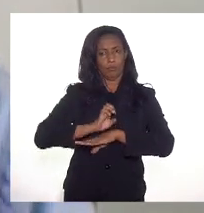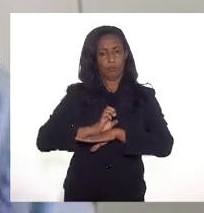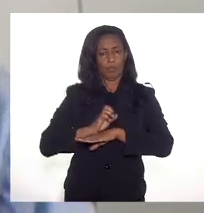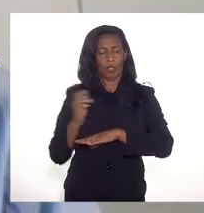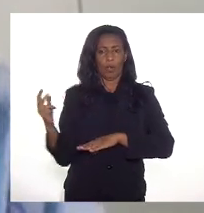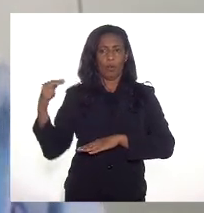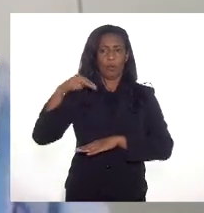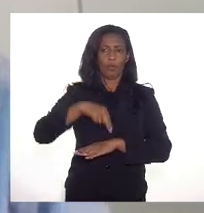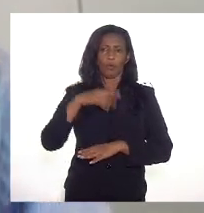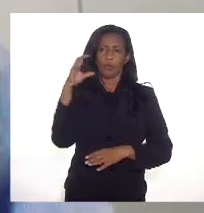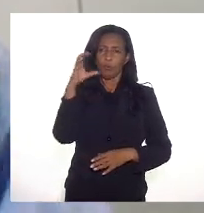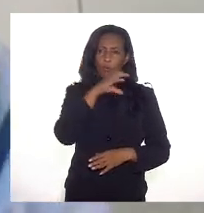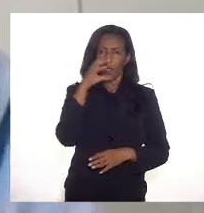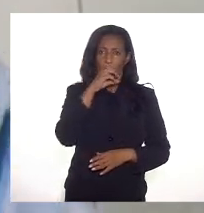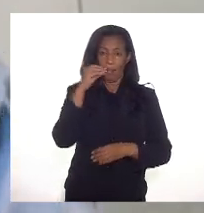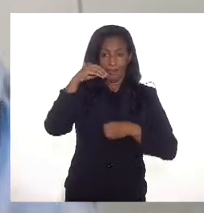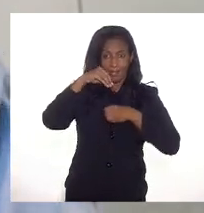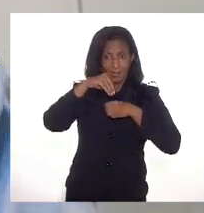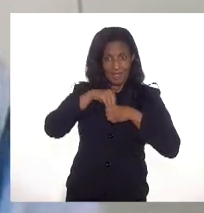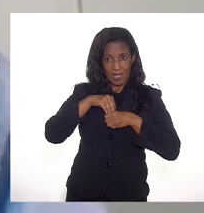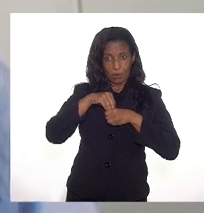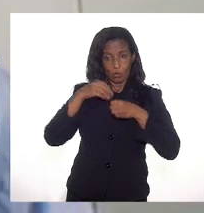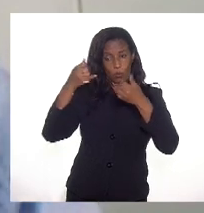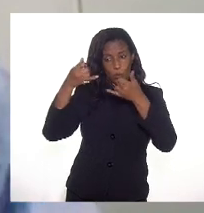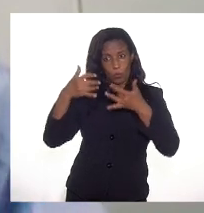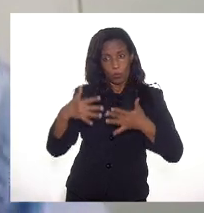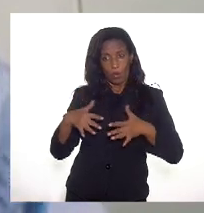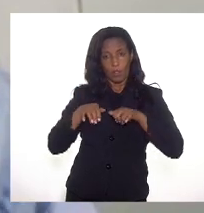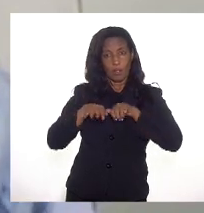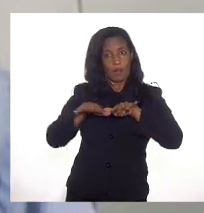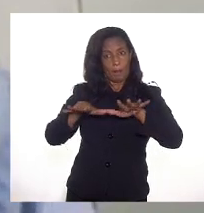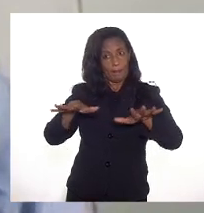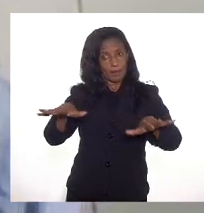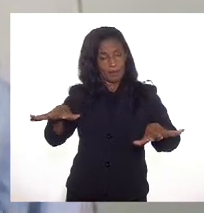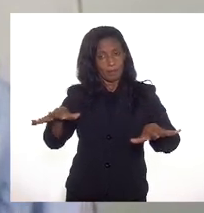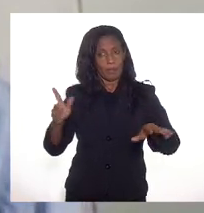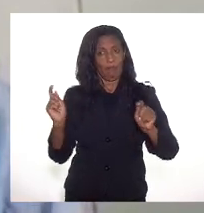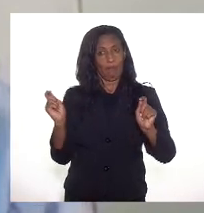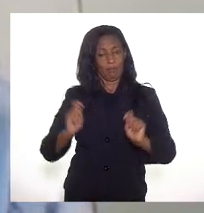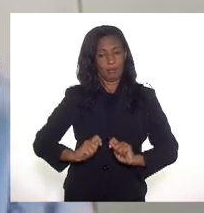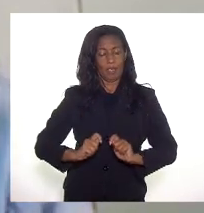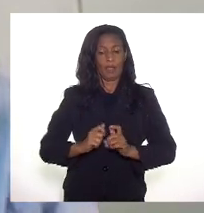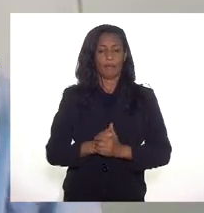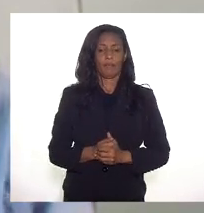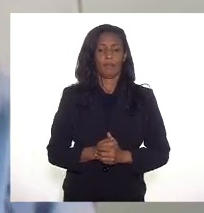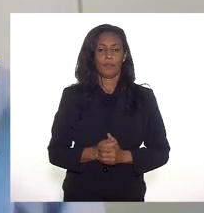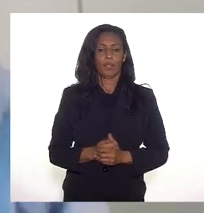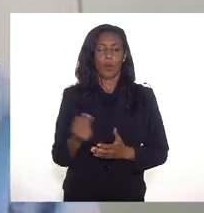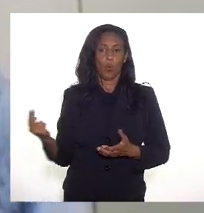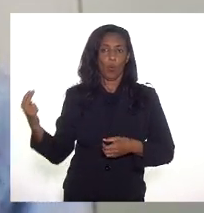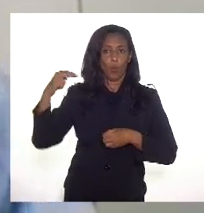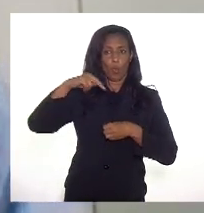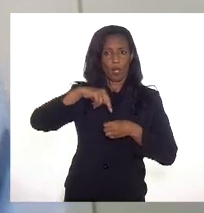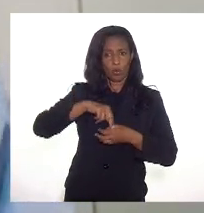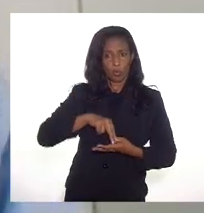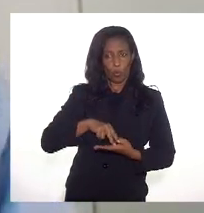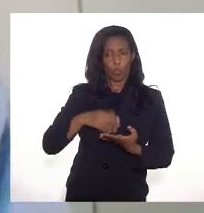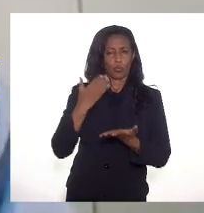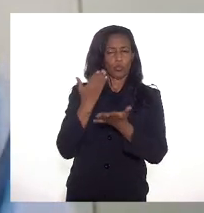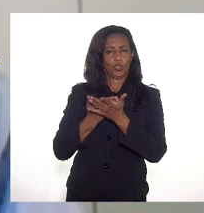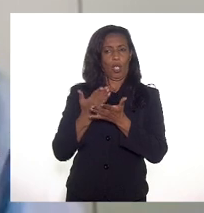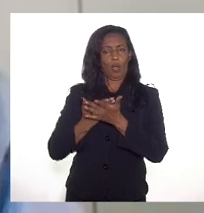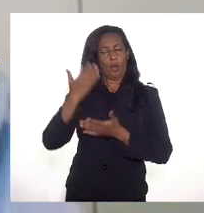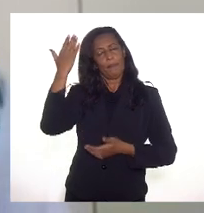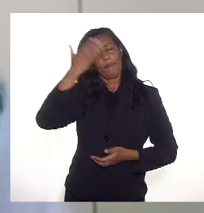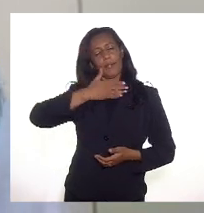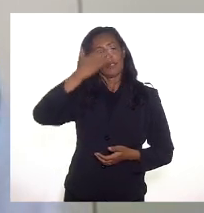rápido possível, dentro das possibilidades que a pandemia nos impõe, um retorno de aulas